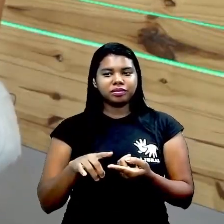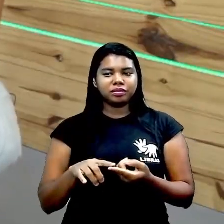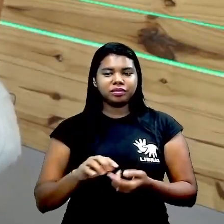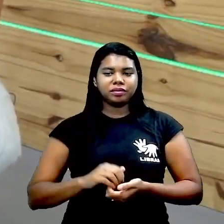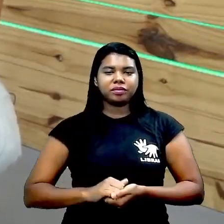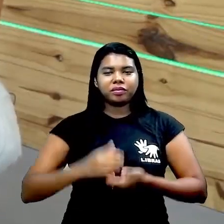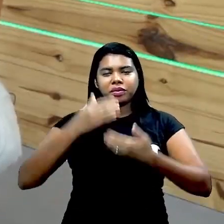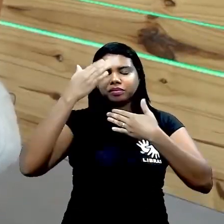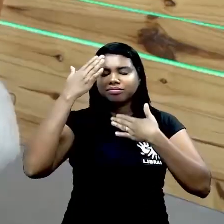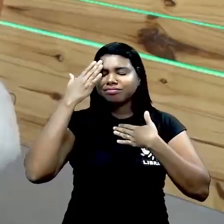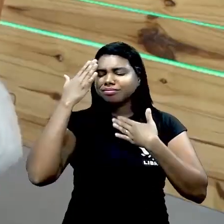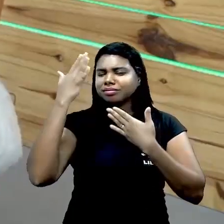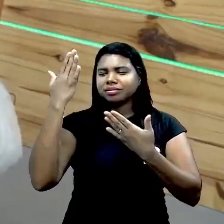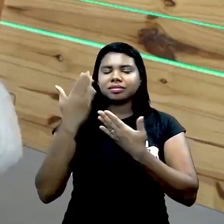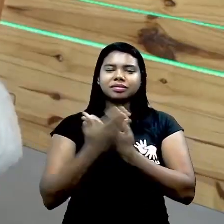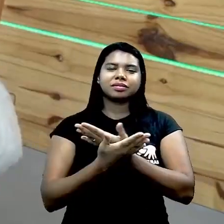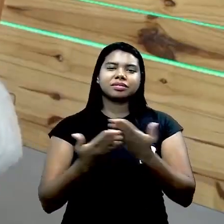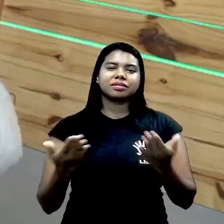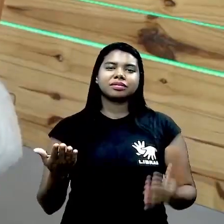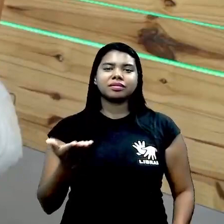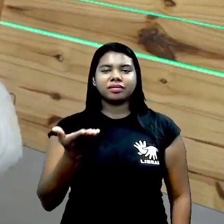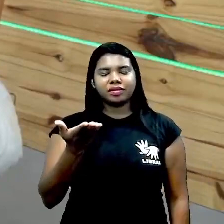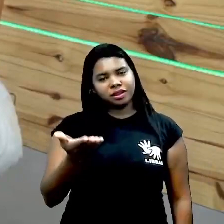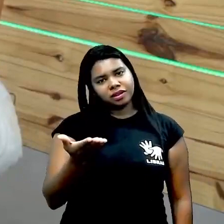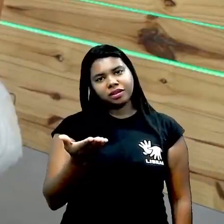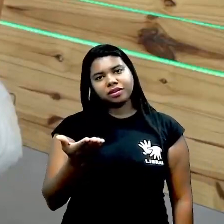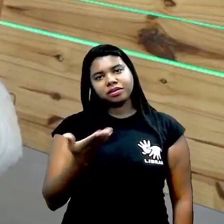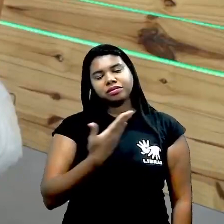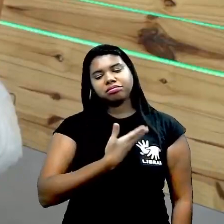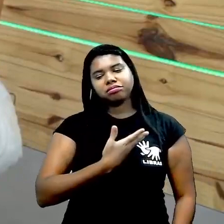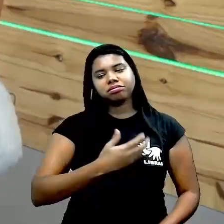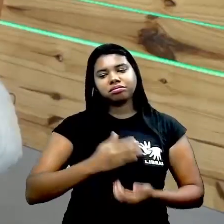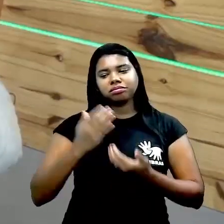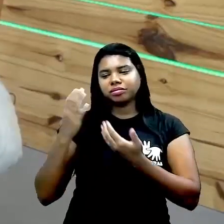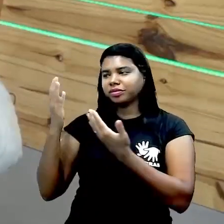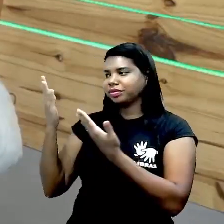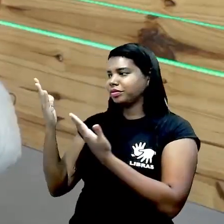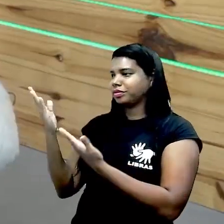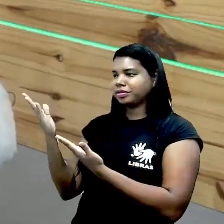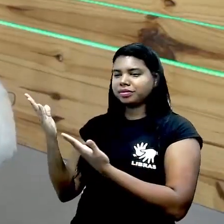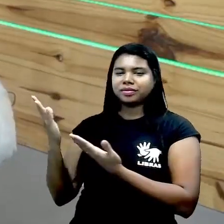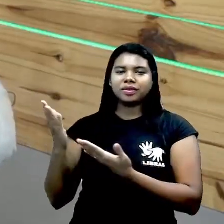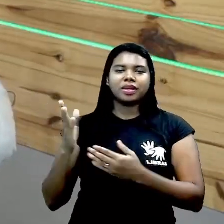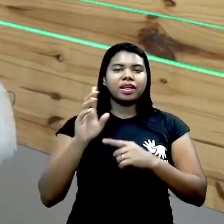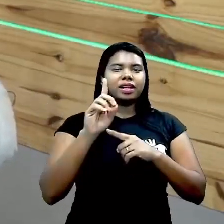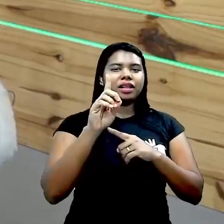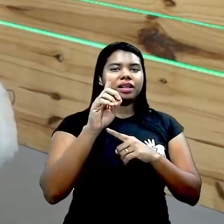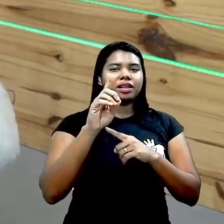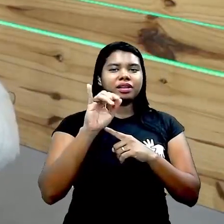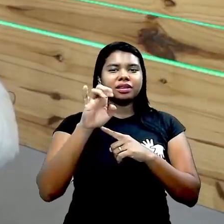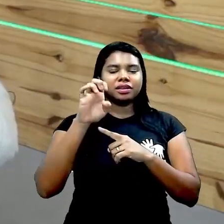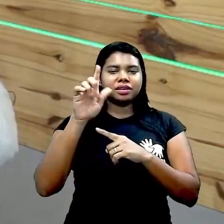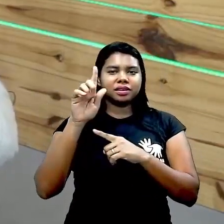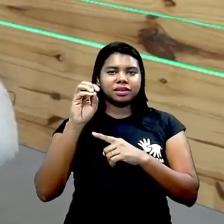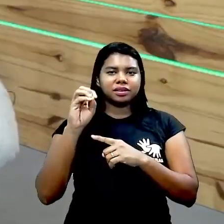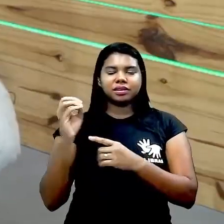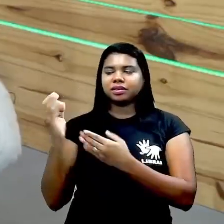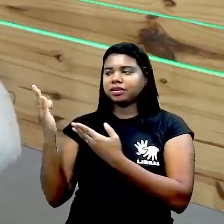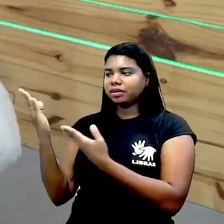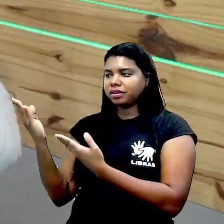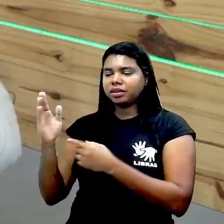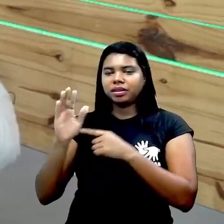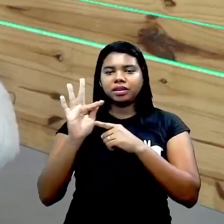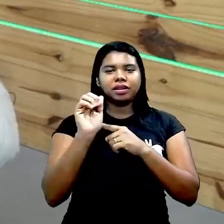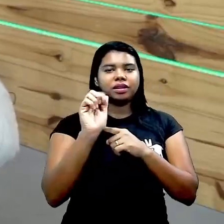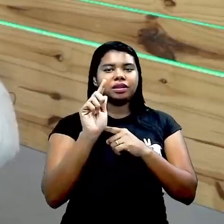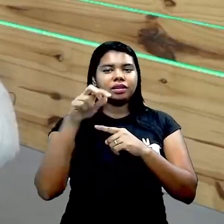muita gratidão a vocês por estarem aqui comigo, né? Gratidão a Diego. Obrigado. E a Fagner, né?